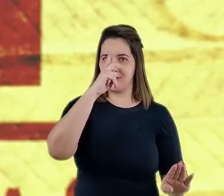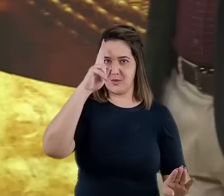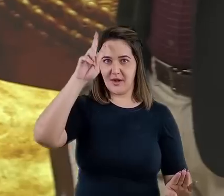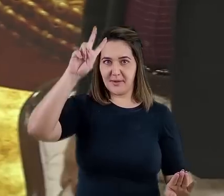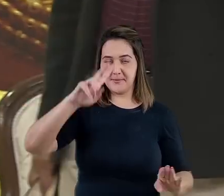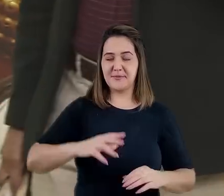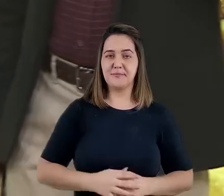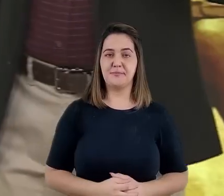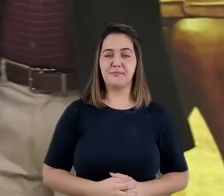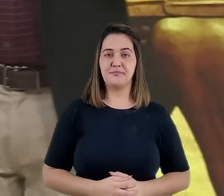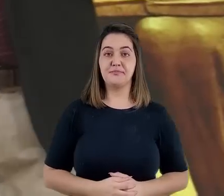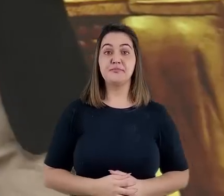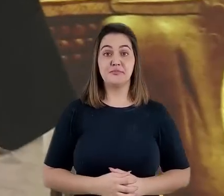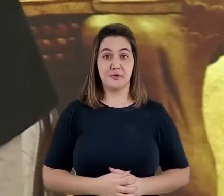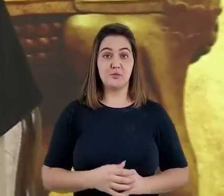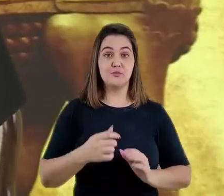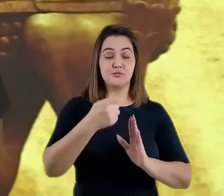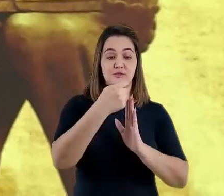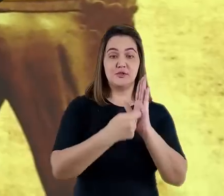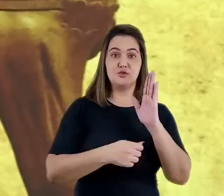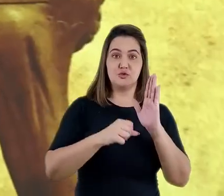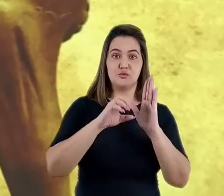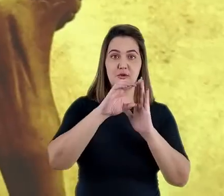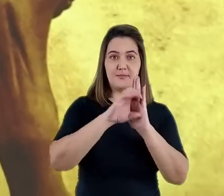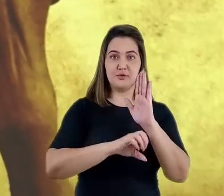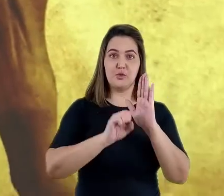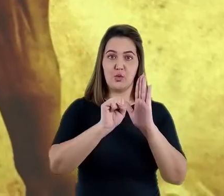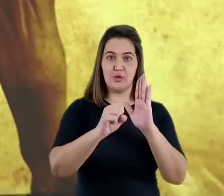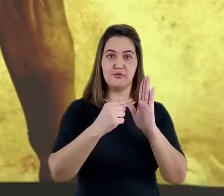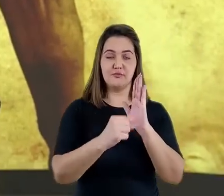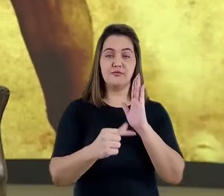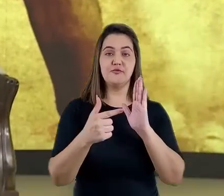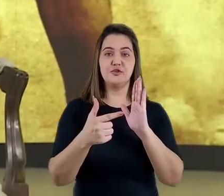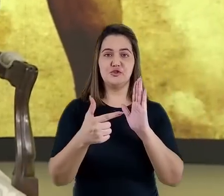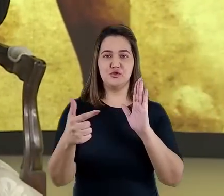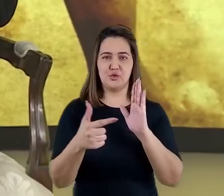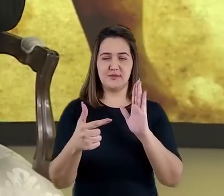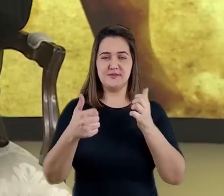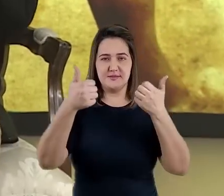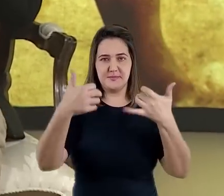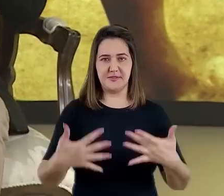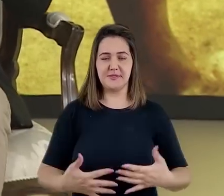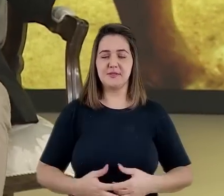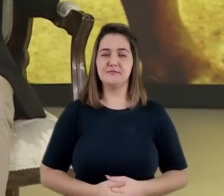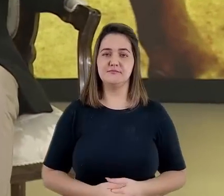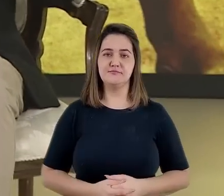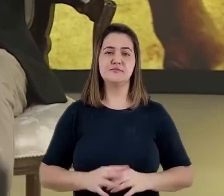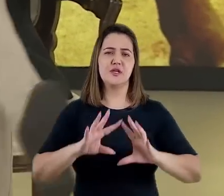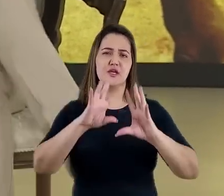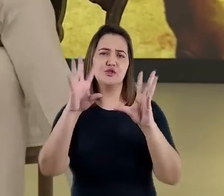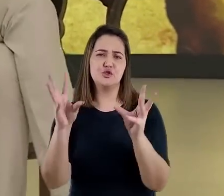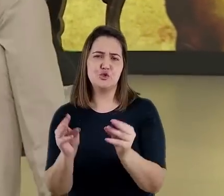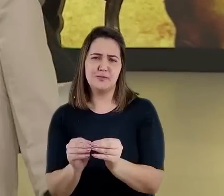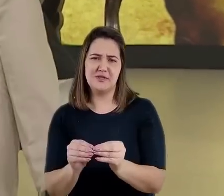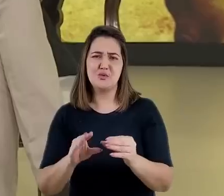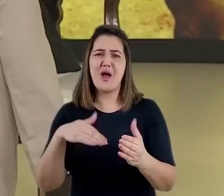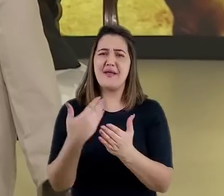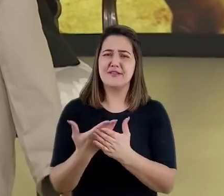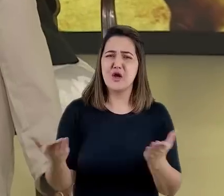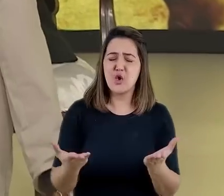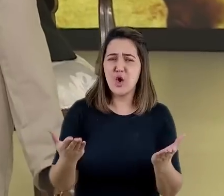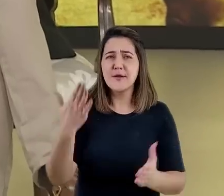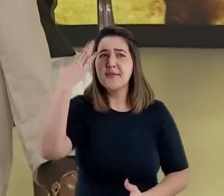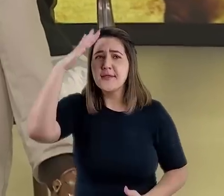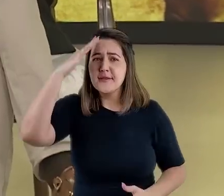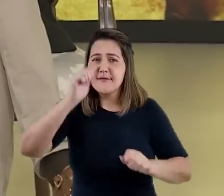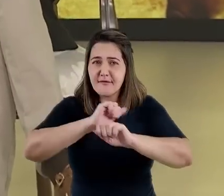deles. A passagem de Daniel 8, versos 20 a 22, dá a interpretação necessária. Então, resumindo o que